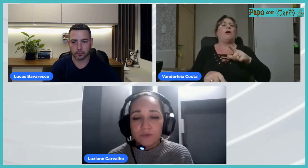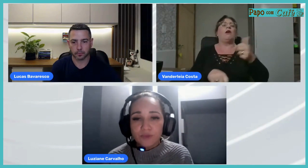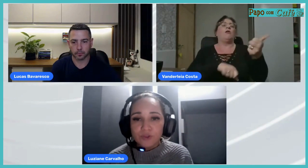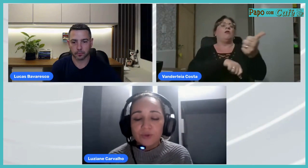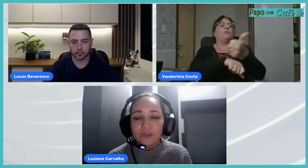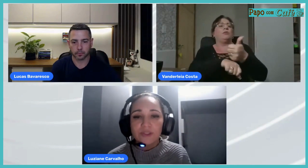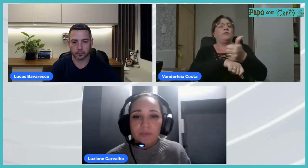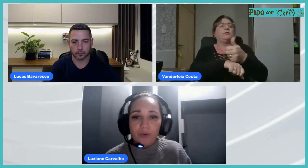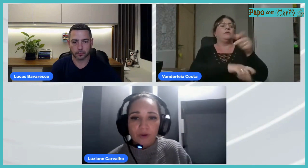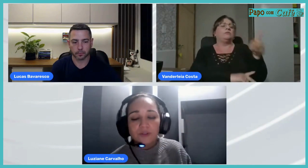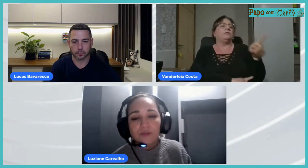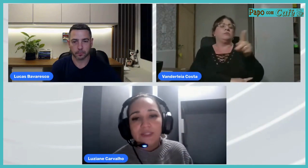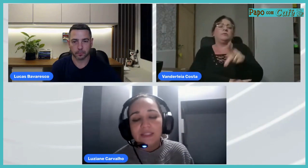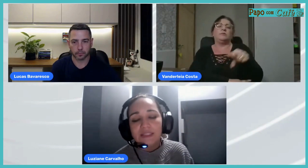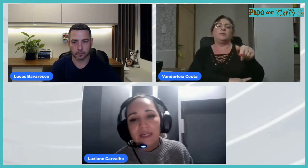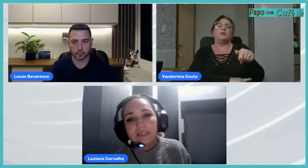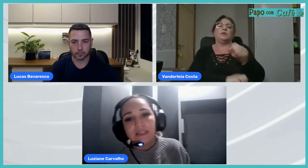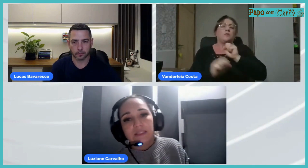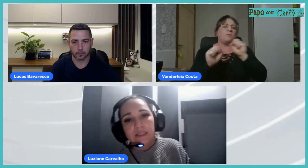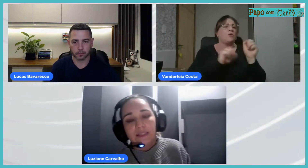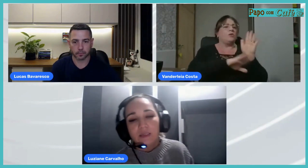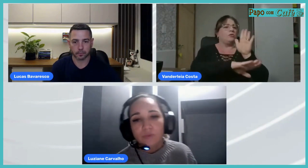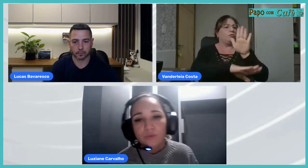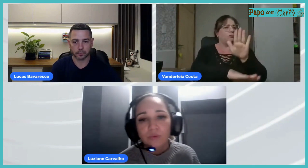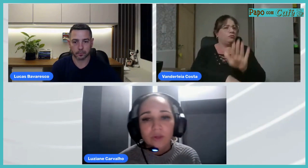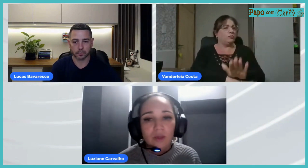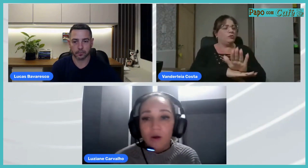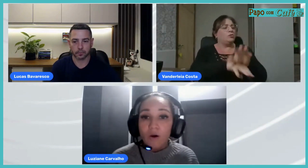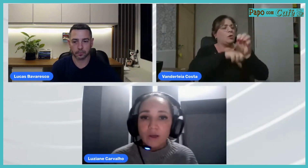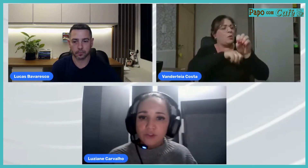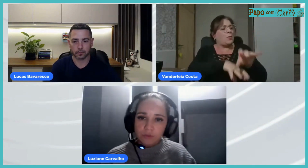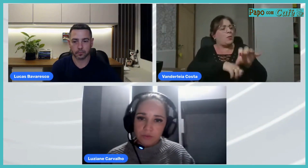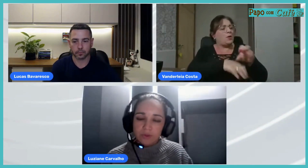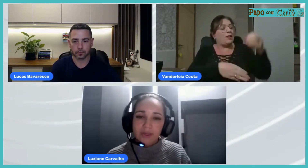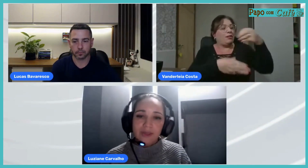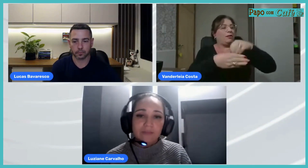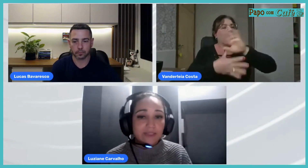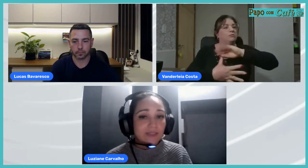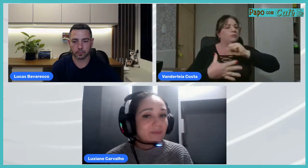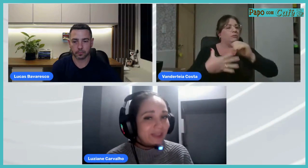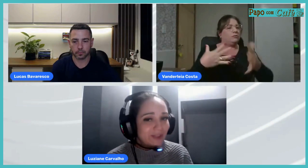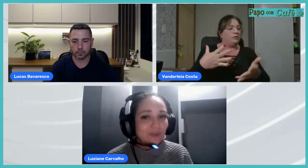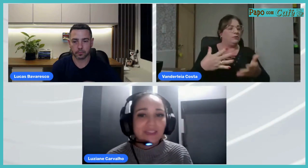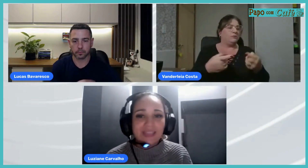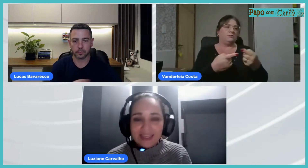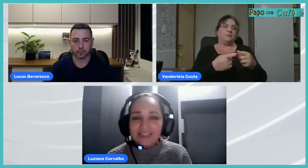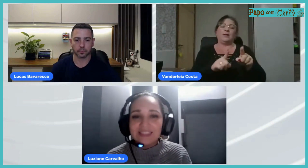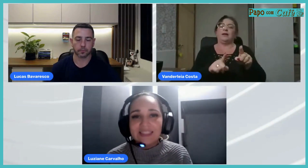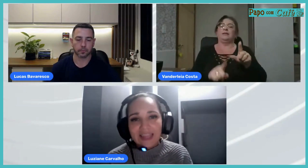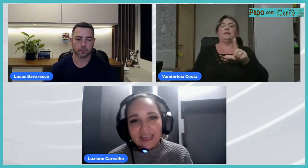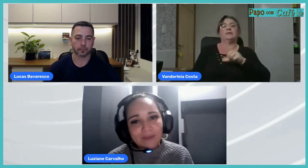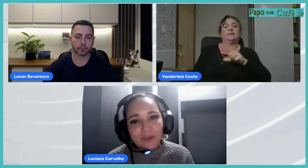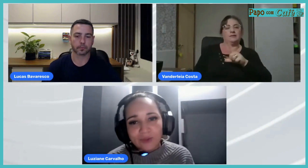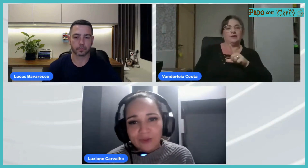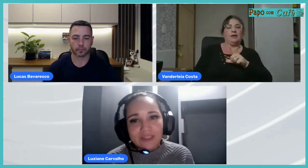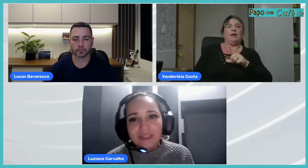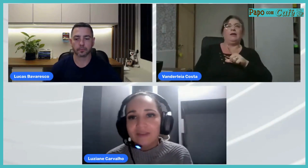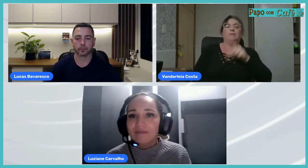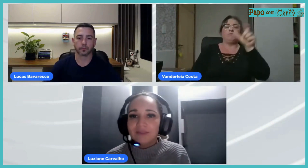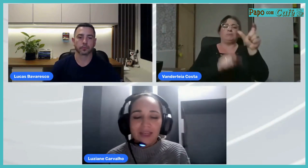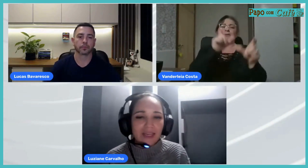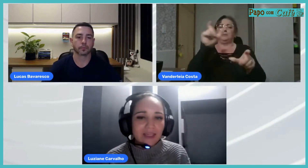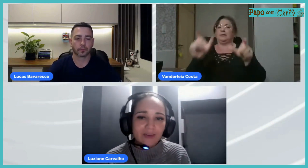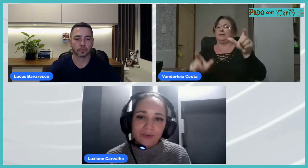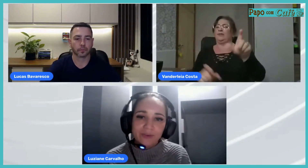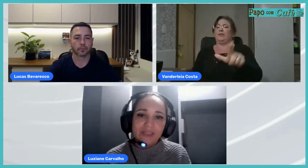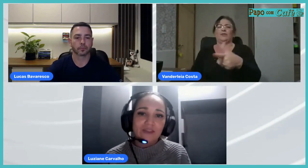profissionais, professores que possam ensinar esse aluno, ótimo. Mas também a gente tem, sim, aquelas pessoas que